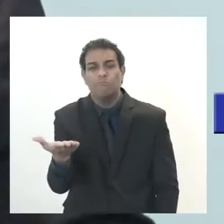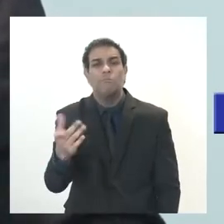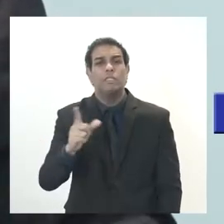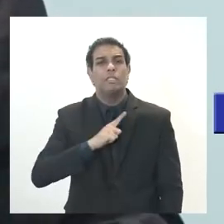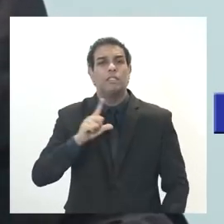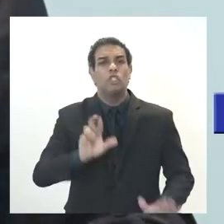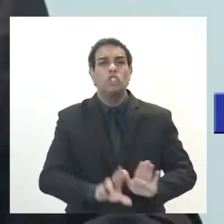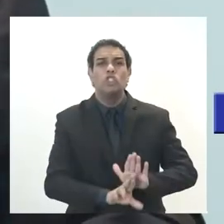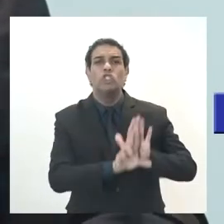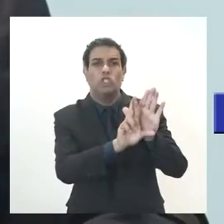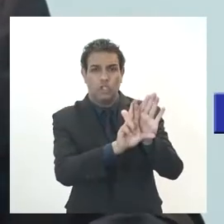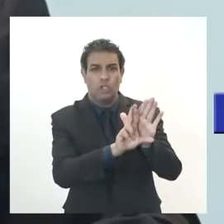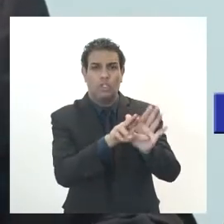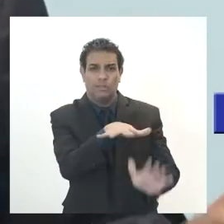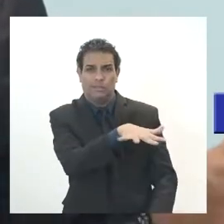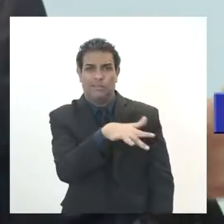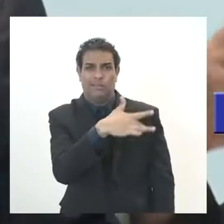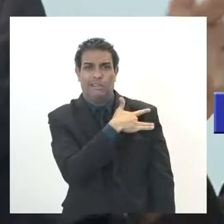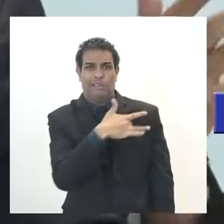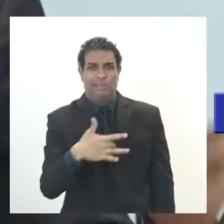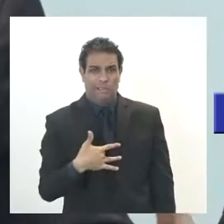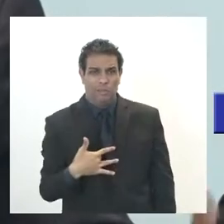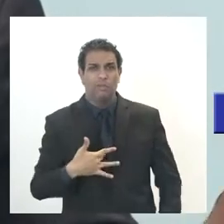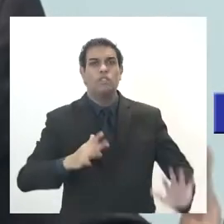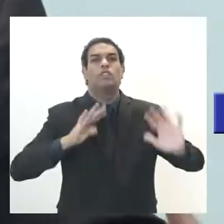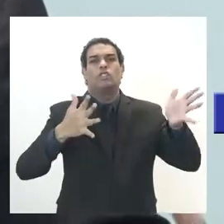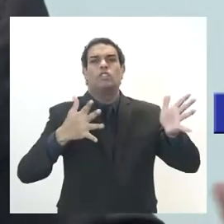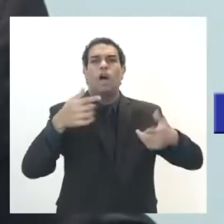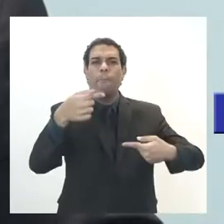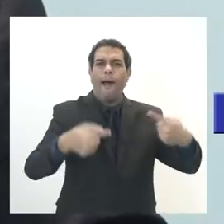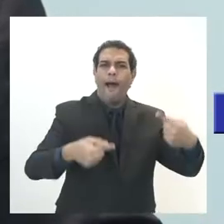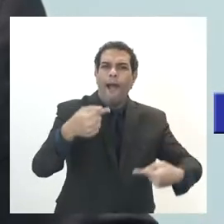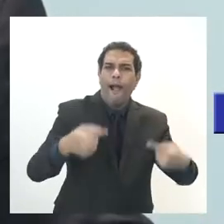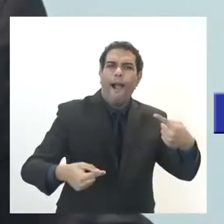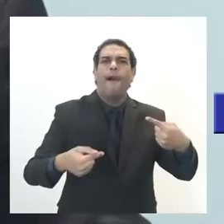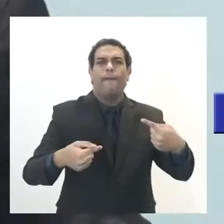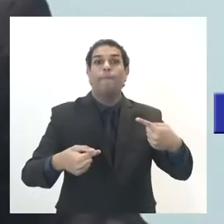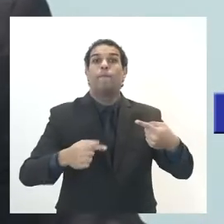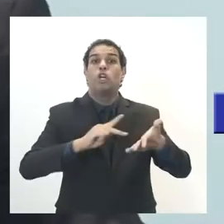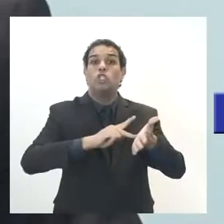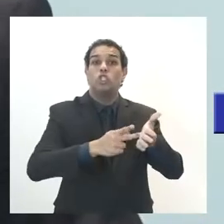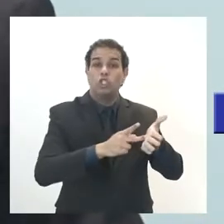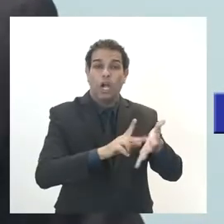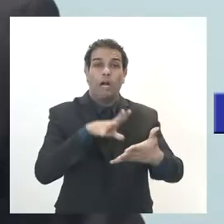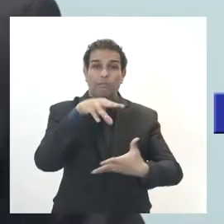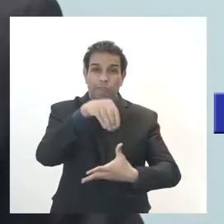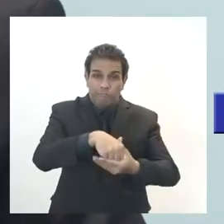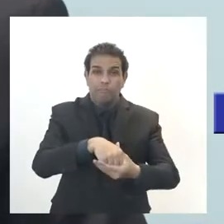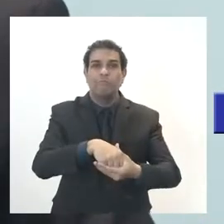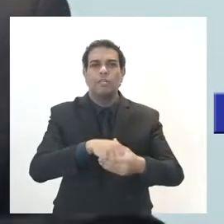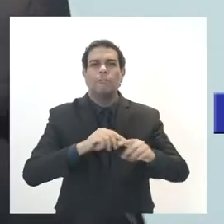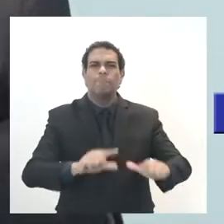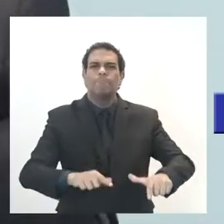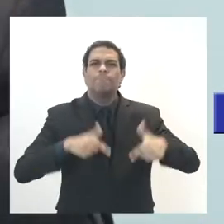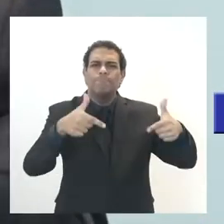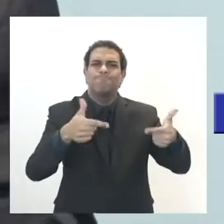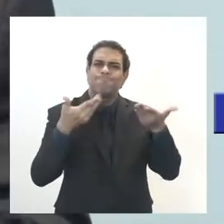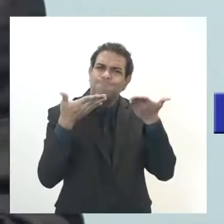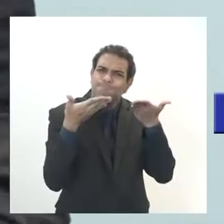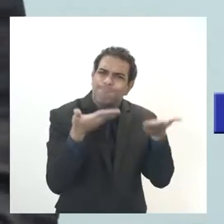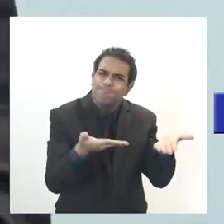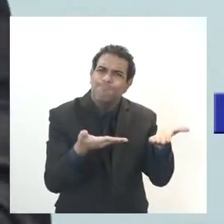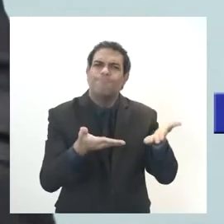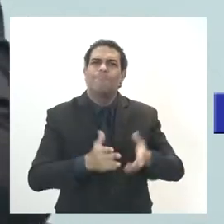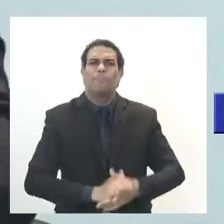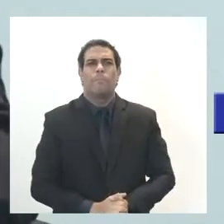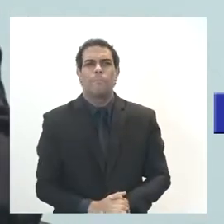representa o segmento da área da saúde onde a gente nem tenho um sindicato que tá sendo a